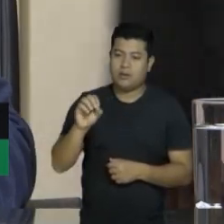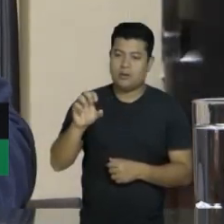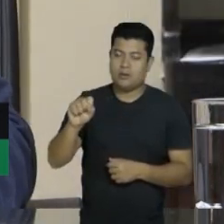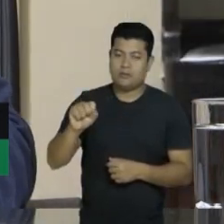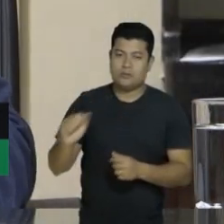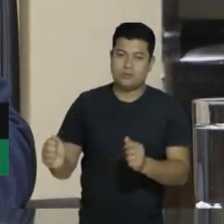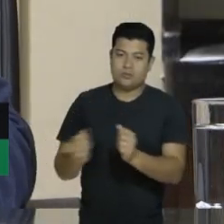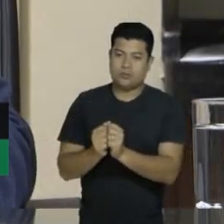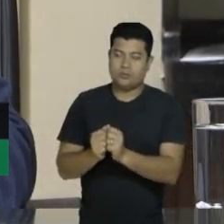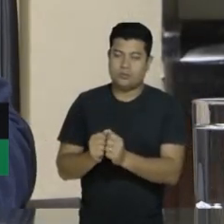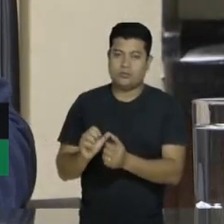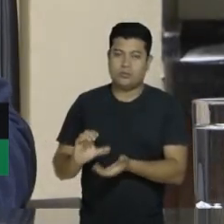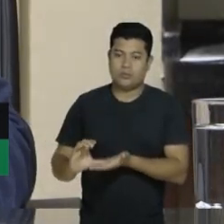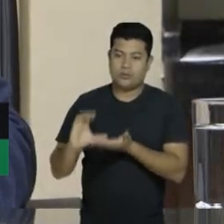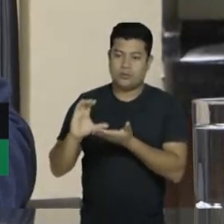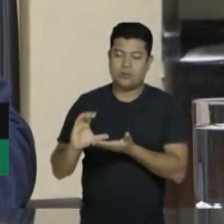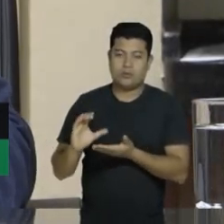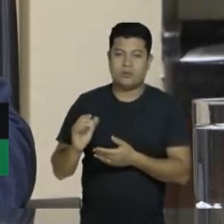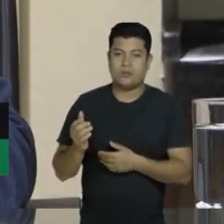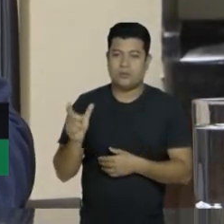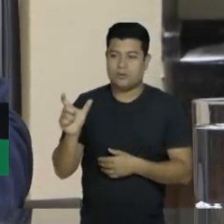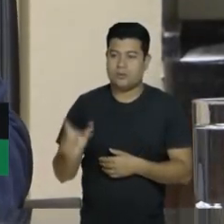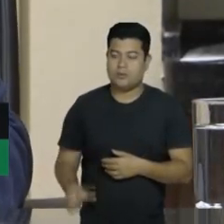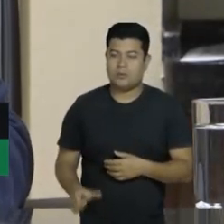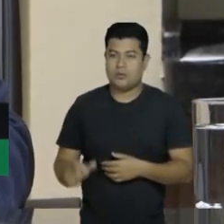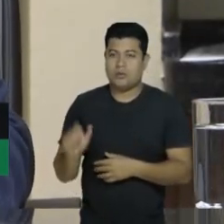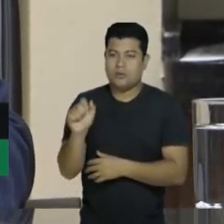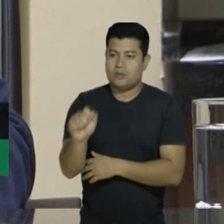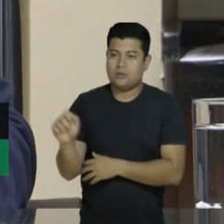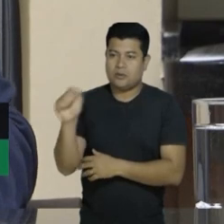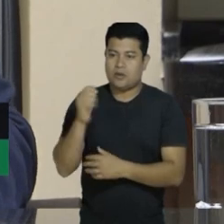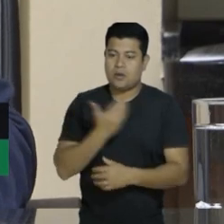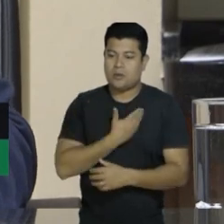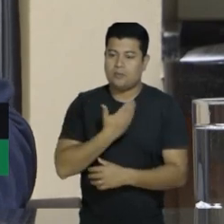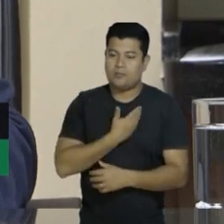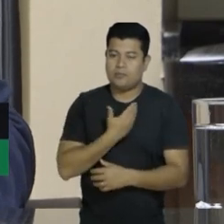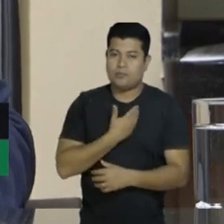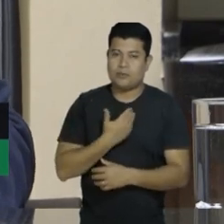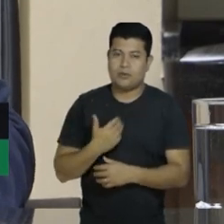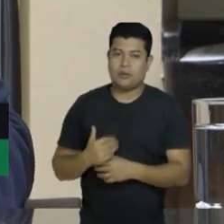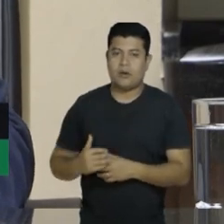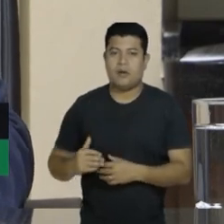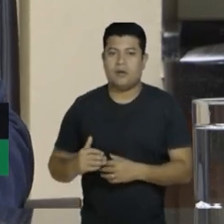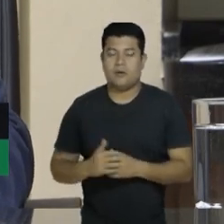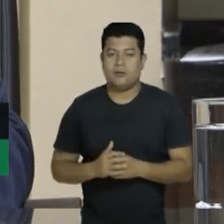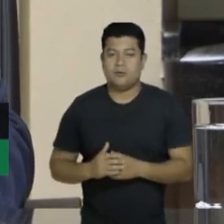da Sociedade de Amigos da Marinha de Santa Catarina, senhor